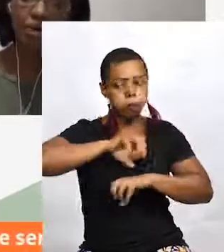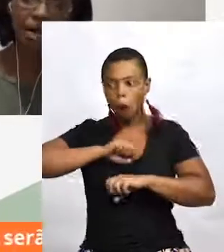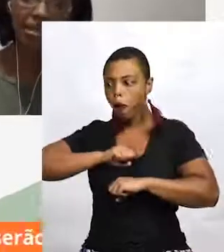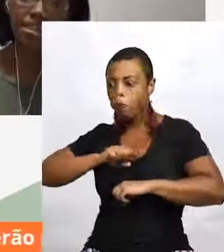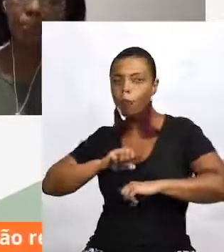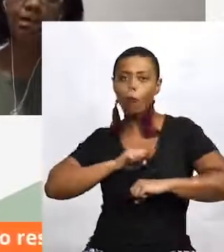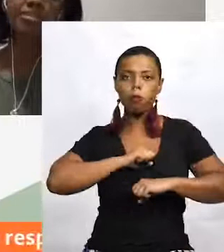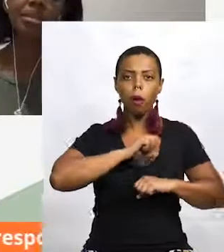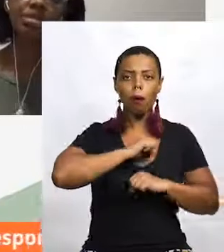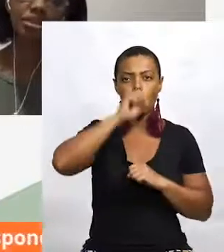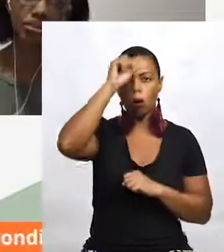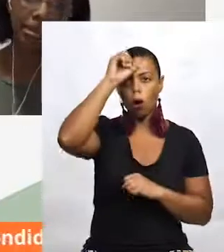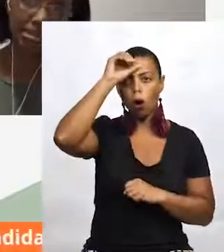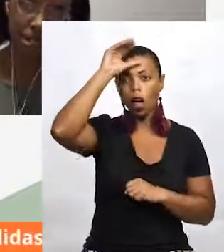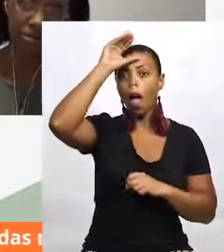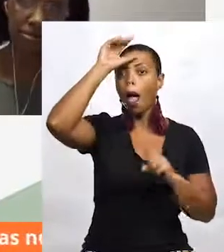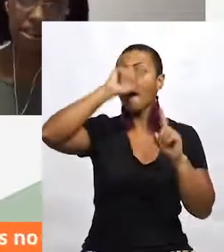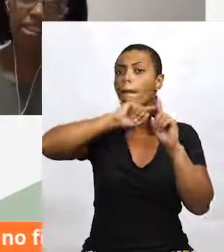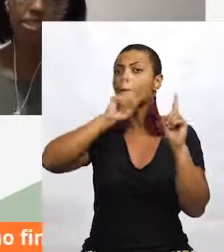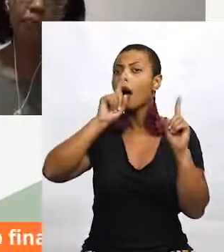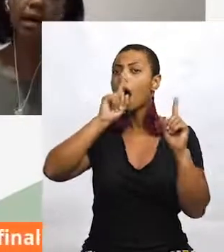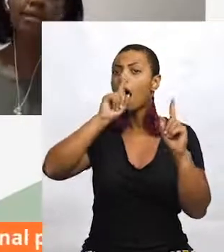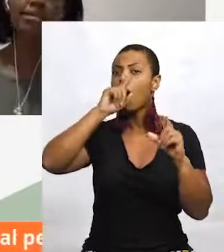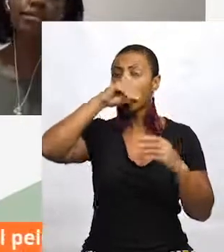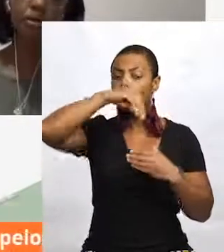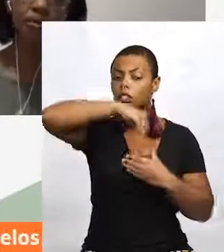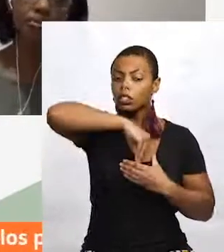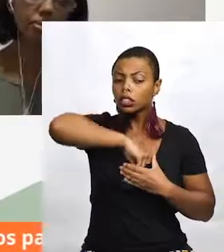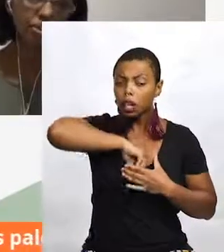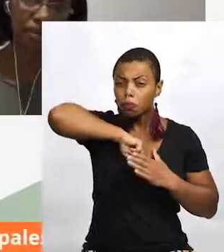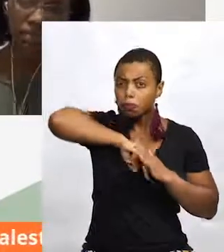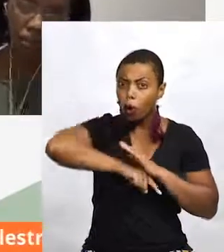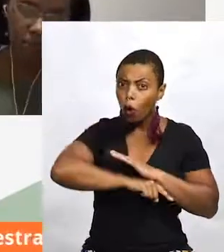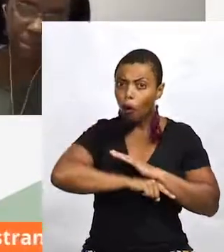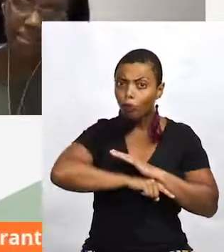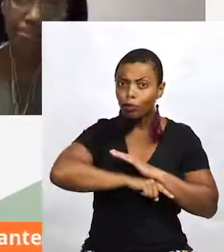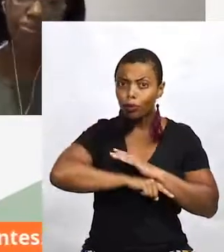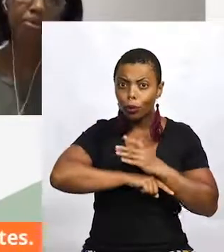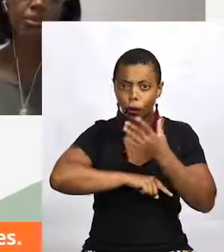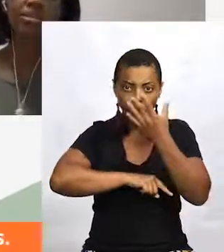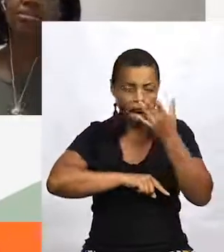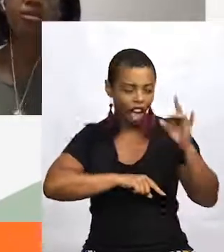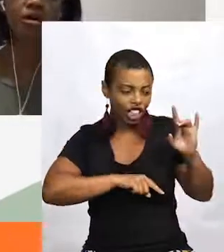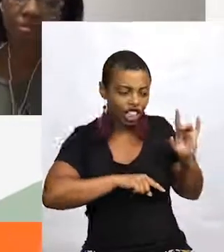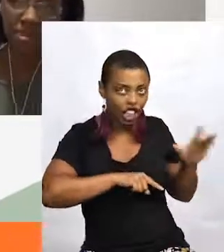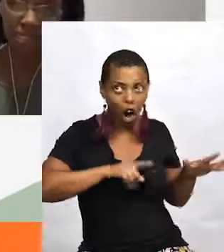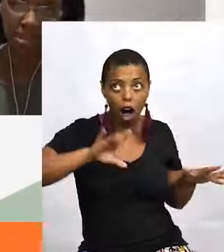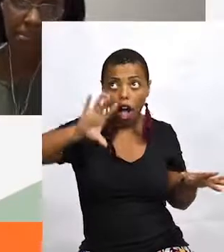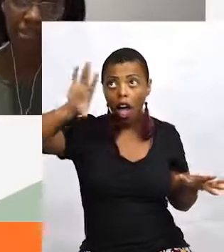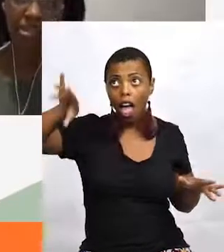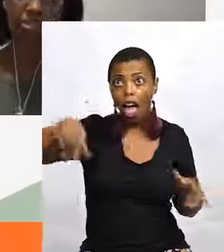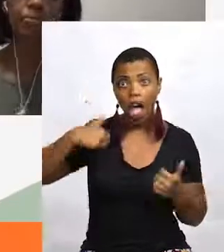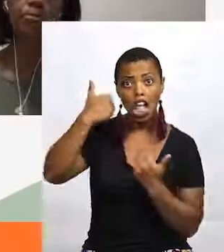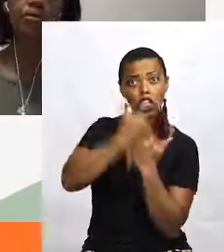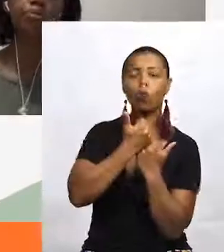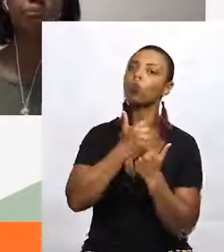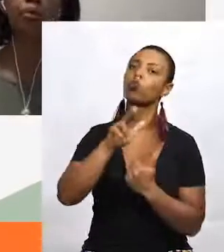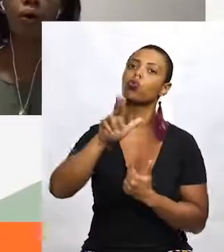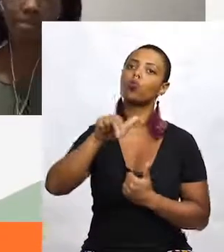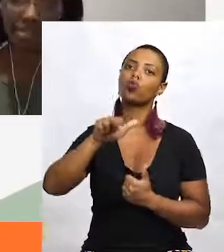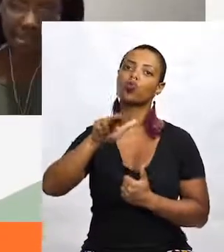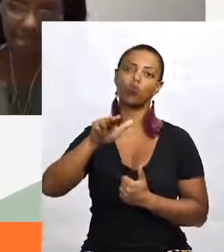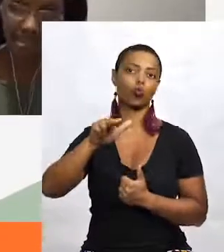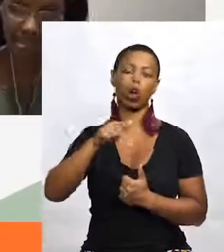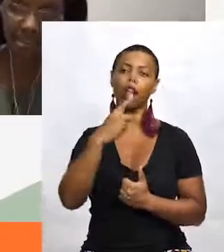Mas nunca, jamais deixe o seu background. Jamais troque os seus valores por coisas novas que você aprendeu,